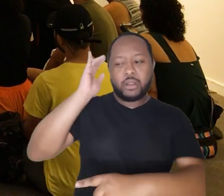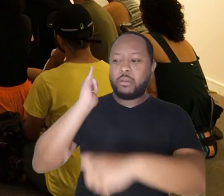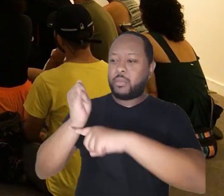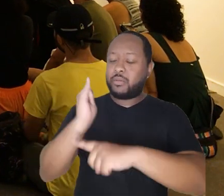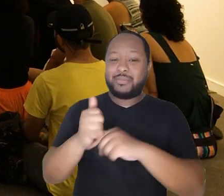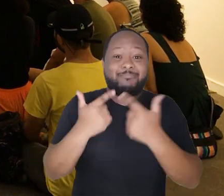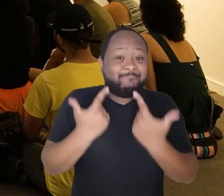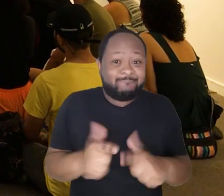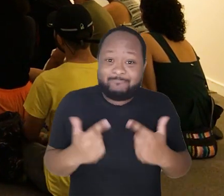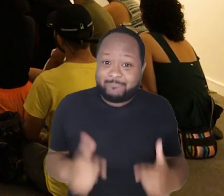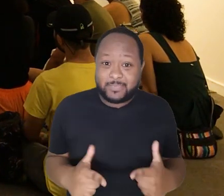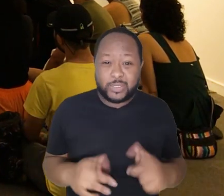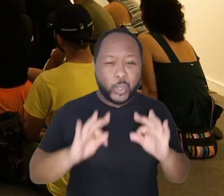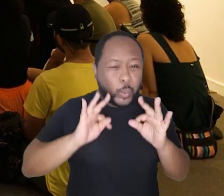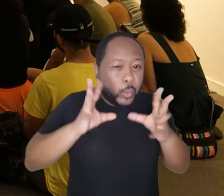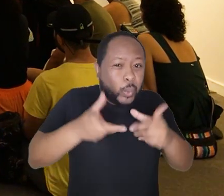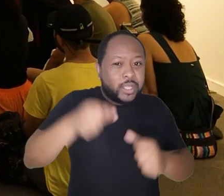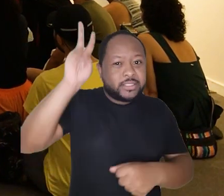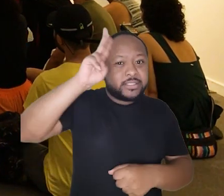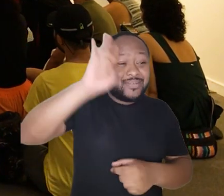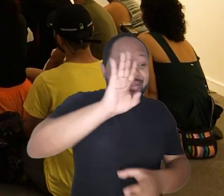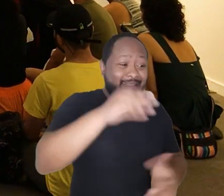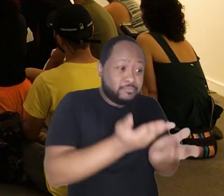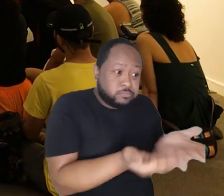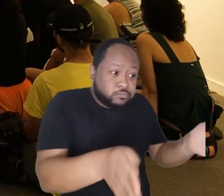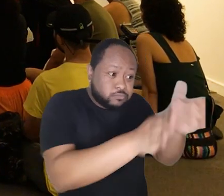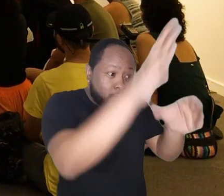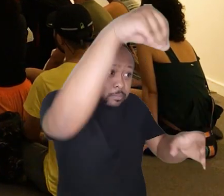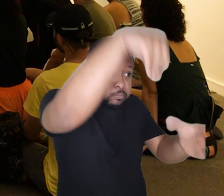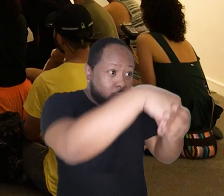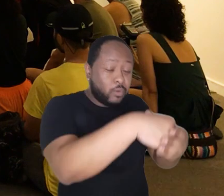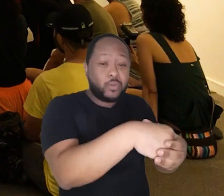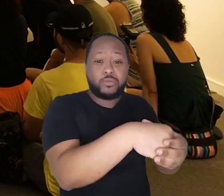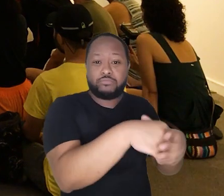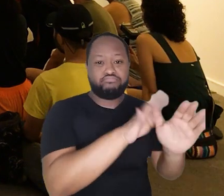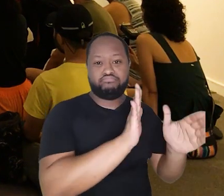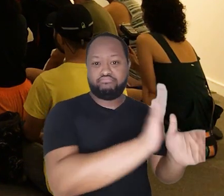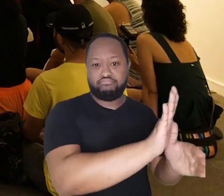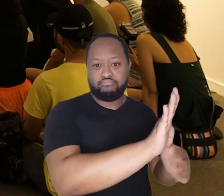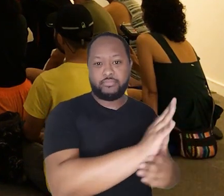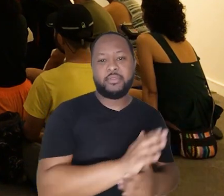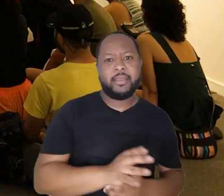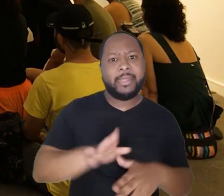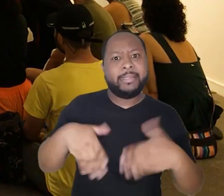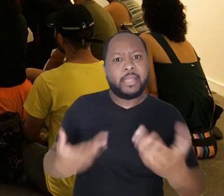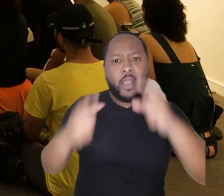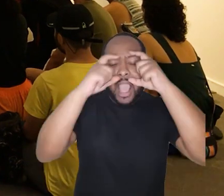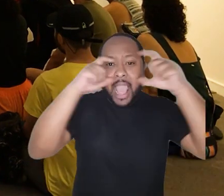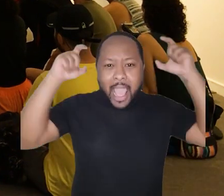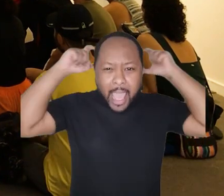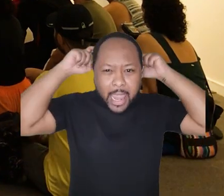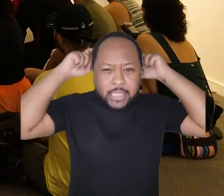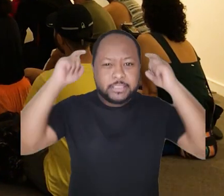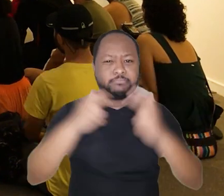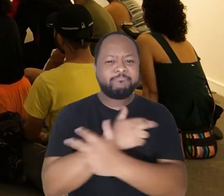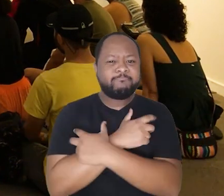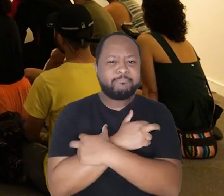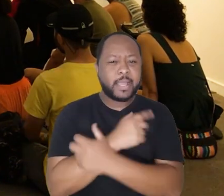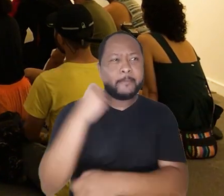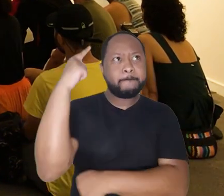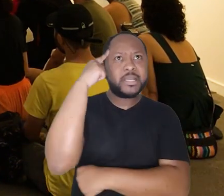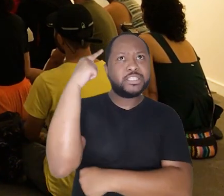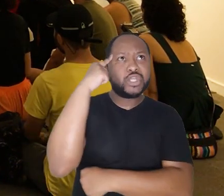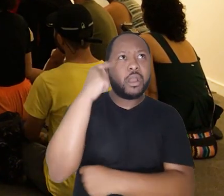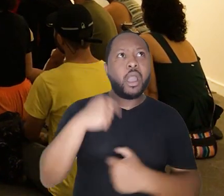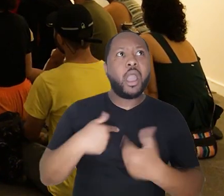do mundo estavam dentro do pote do deus Niame. Então, o Anansi, ele pensou, eu queria contar histórias, me reunir